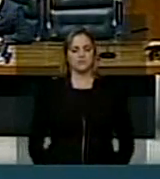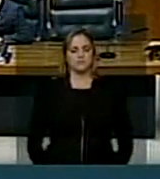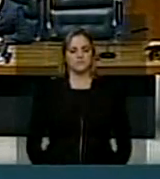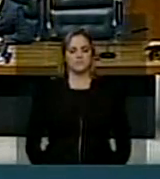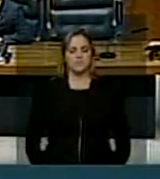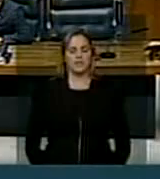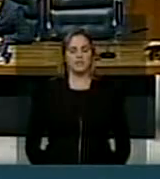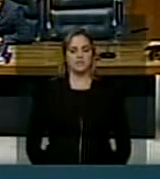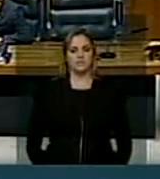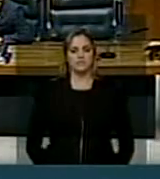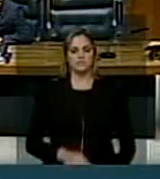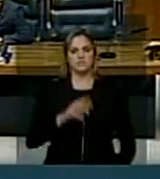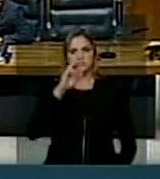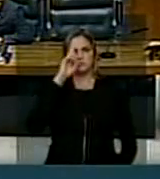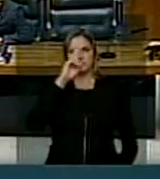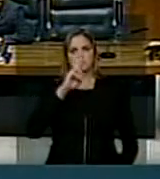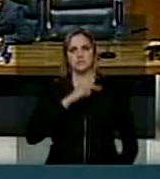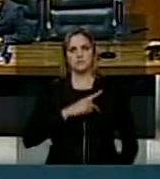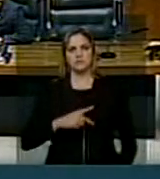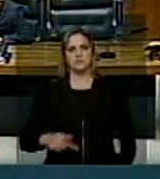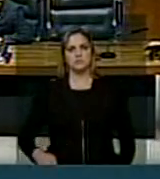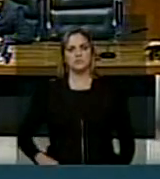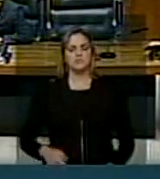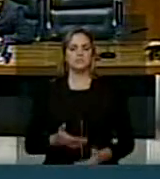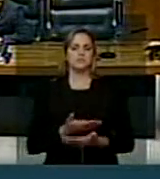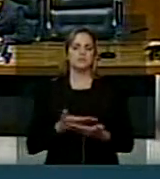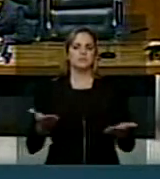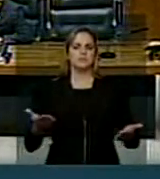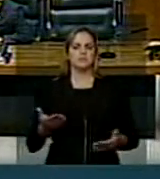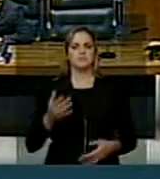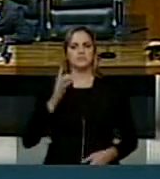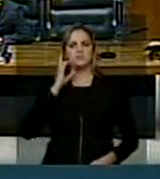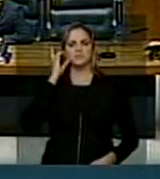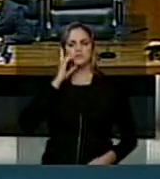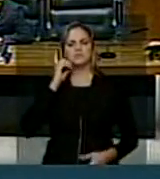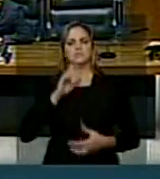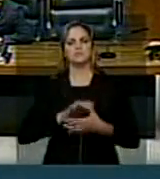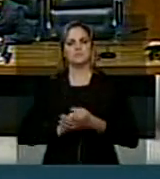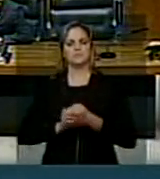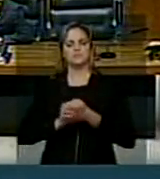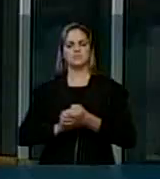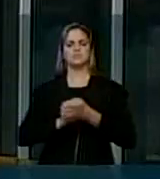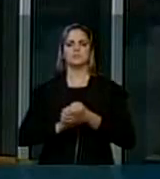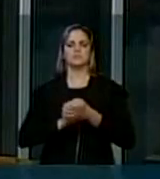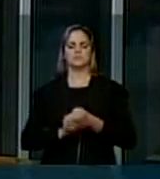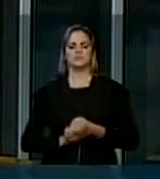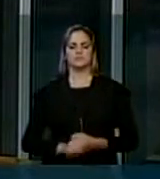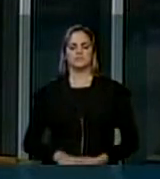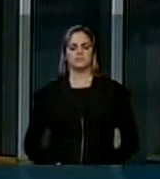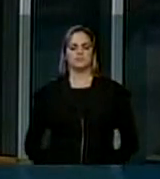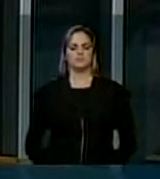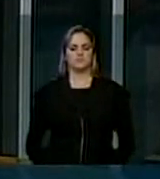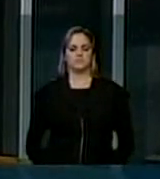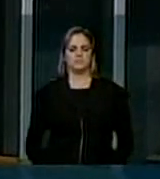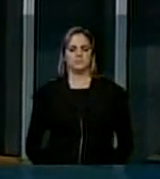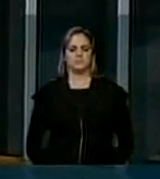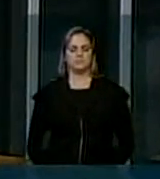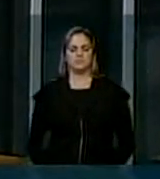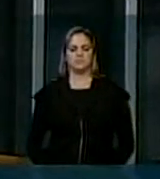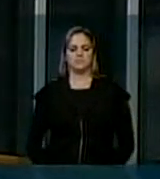Senhor presidente, senhoras deputadas, senhores deputados, a